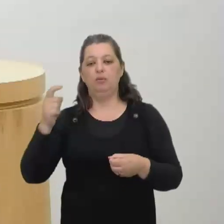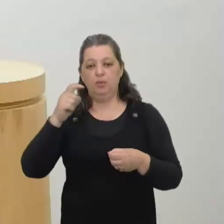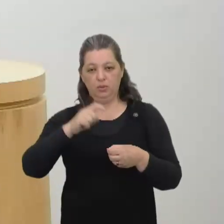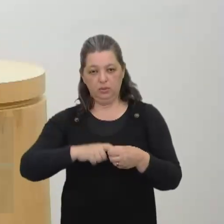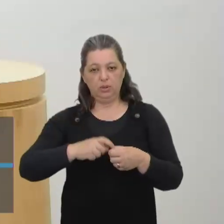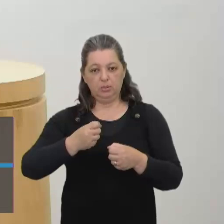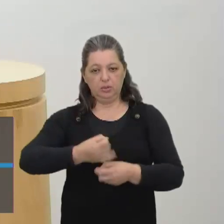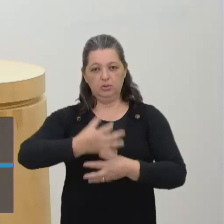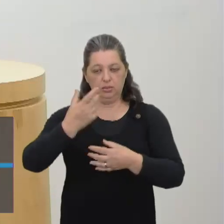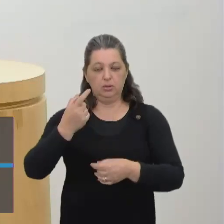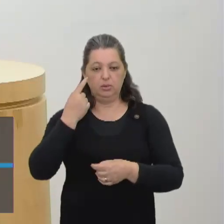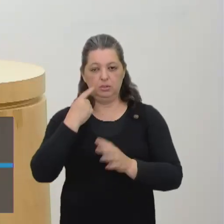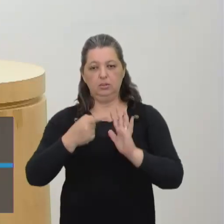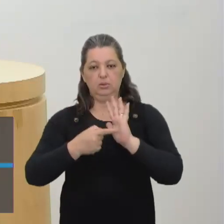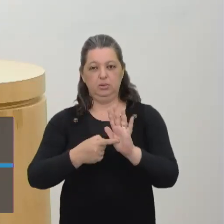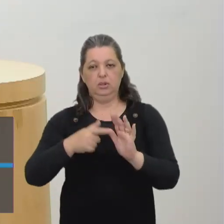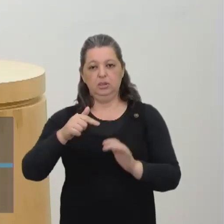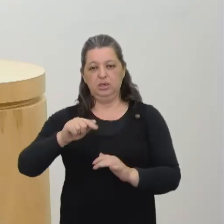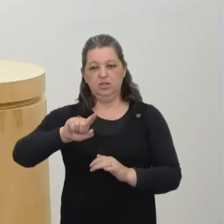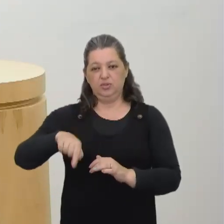Voltamos do chat, ó, apareceu aqui